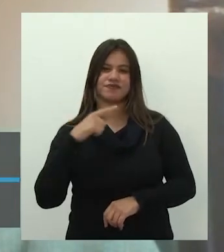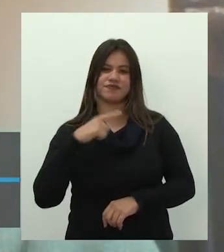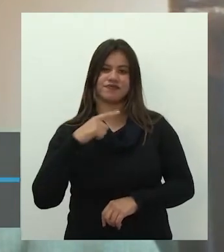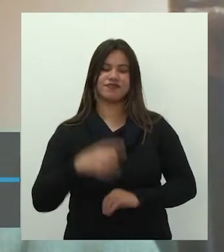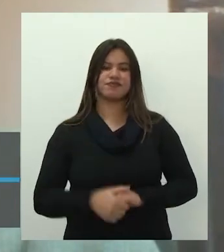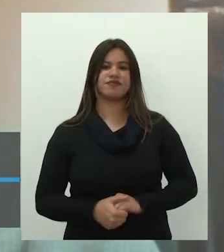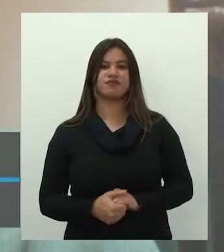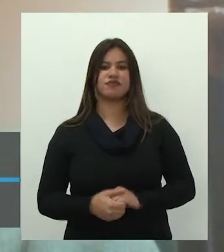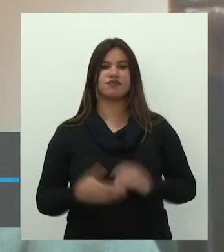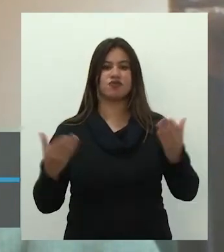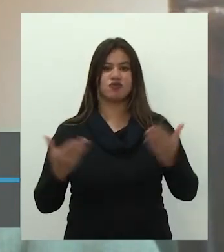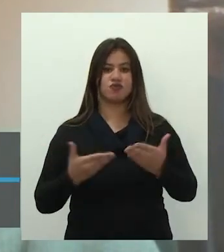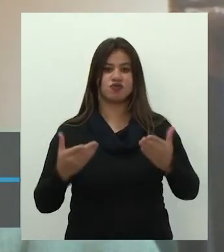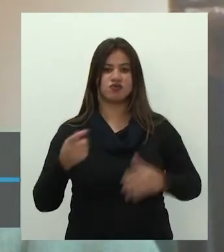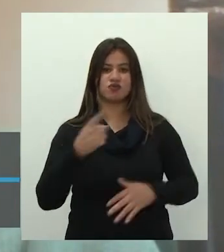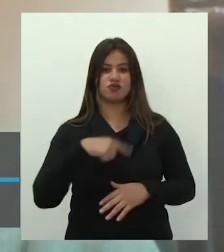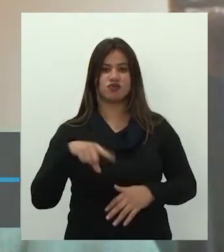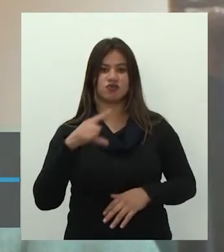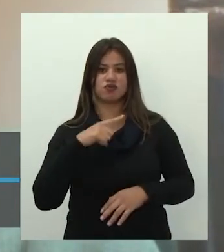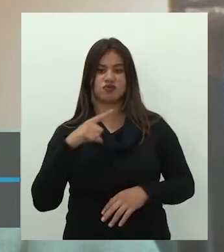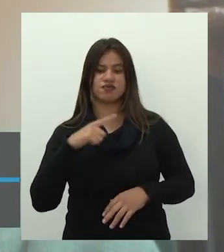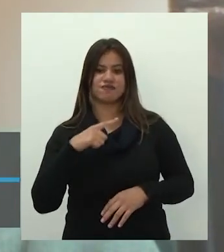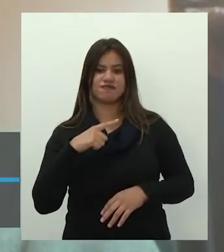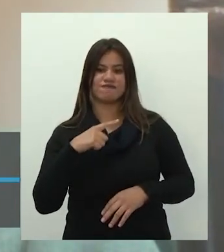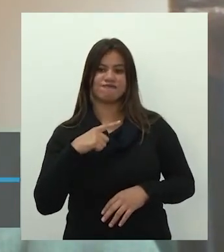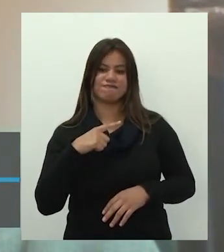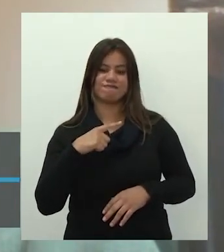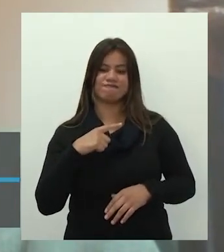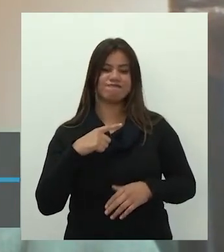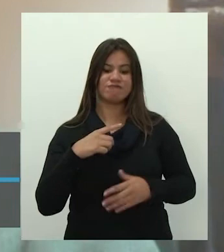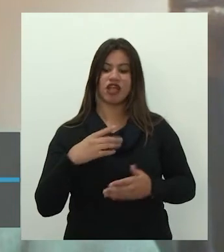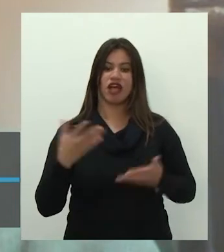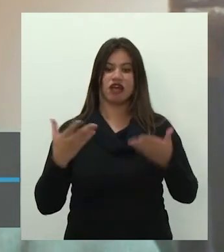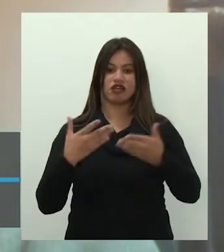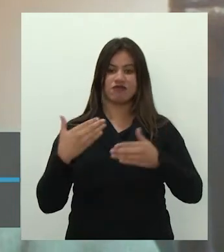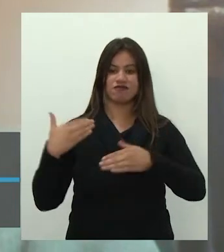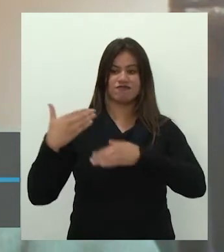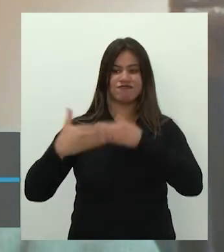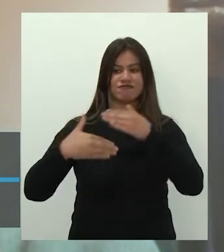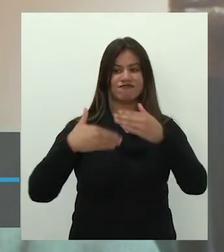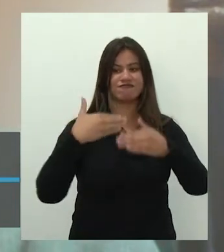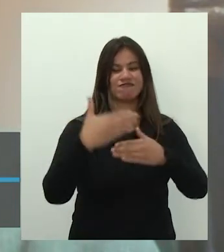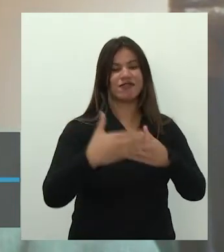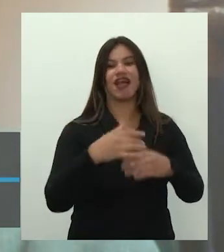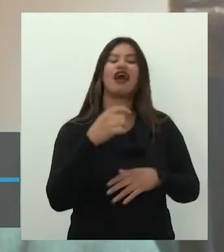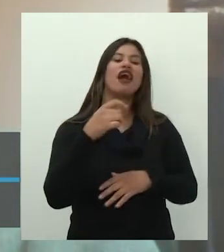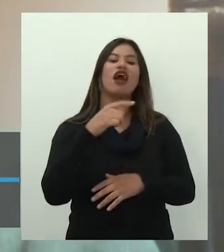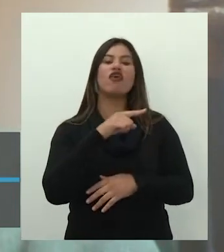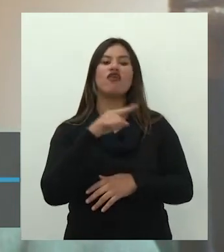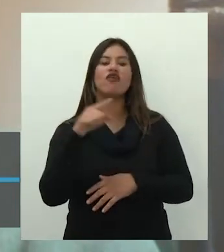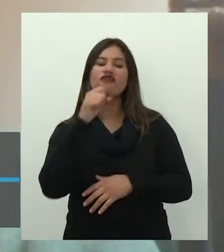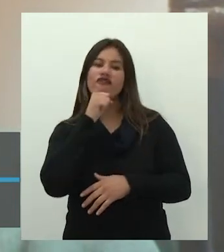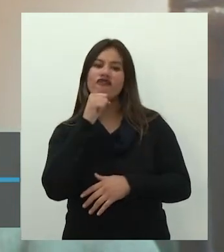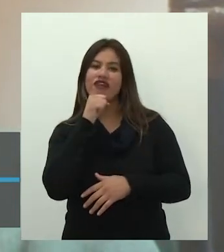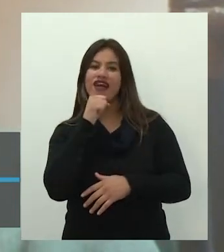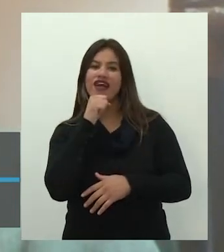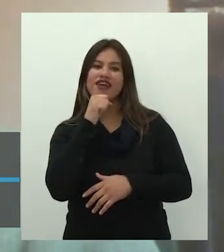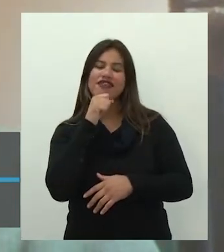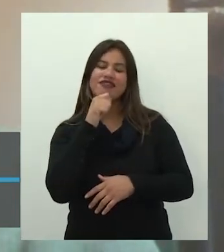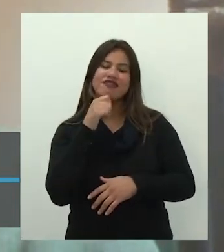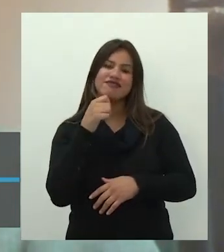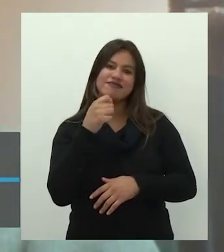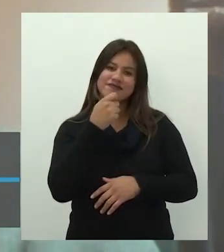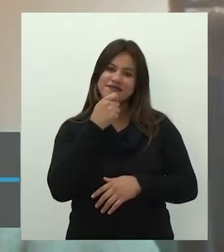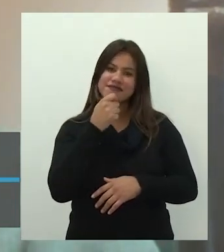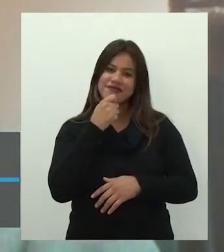Hoje estamos todos indo para esse caminho. Quem não é ainda mais velho, como eu já falei,